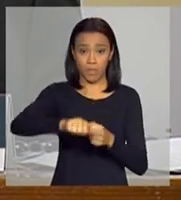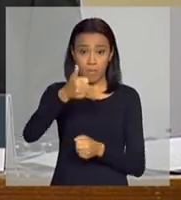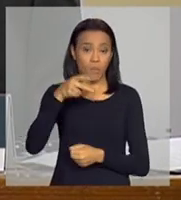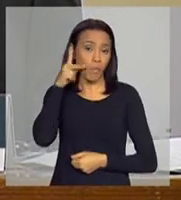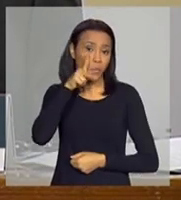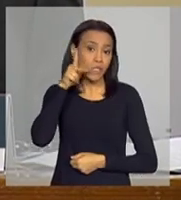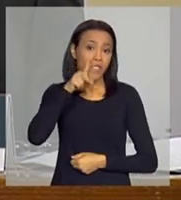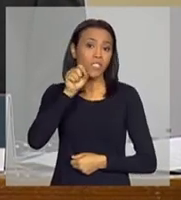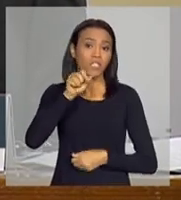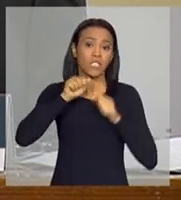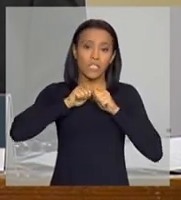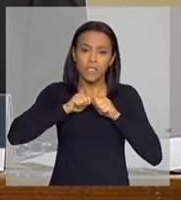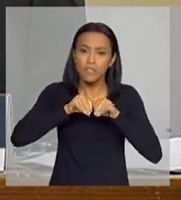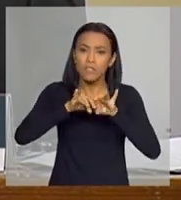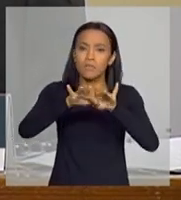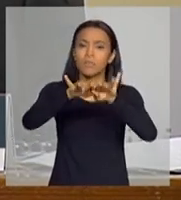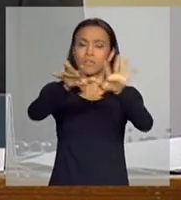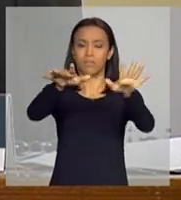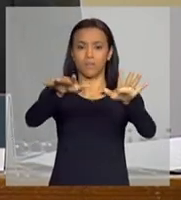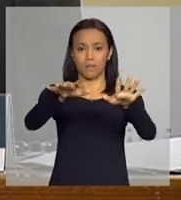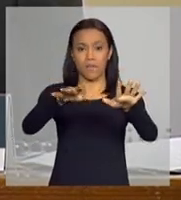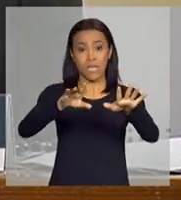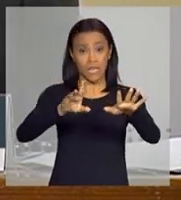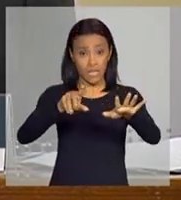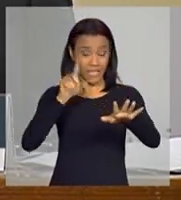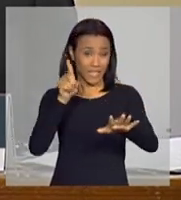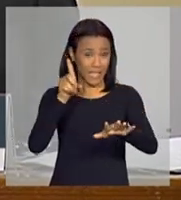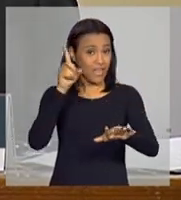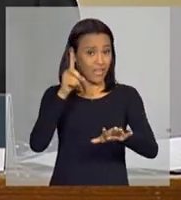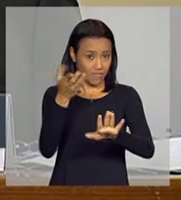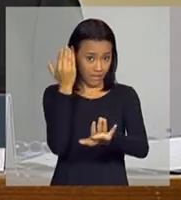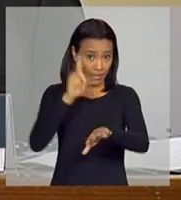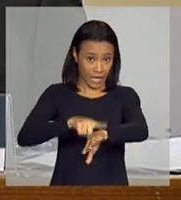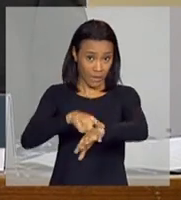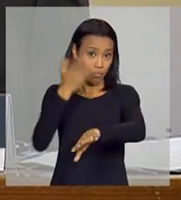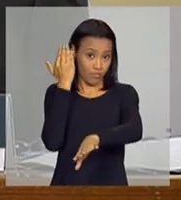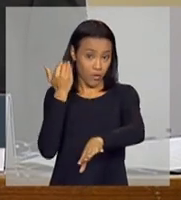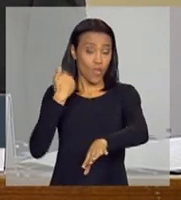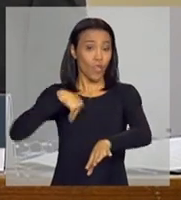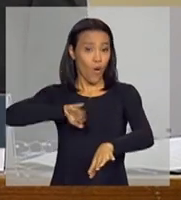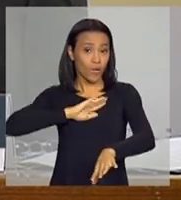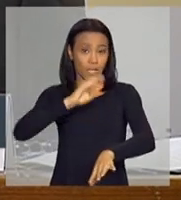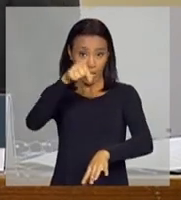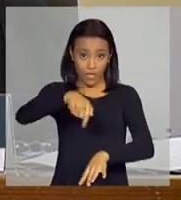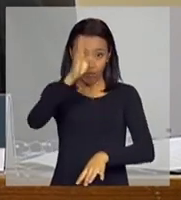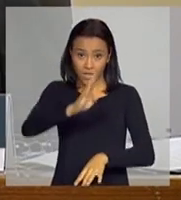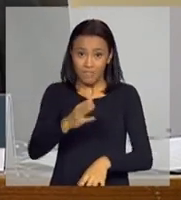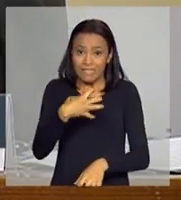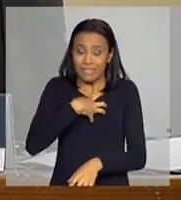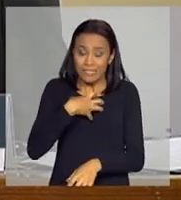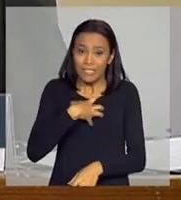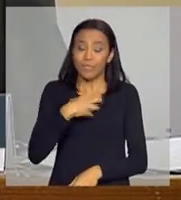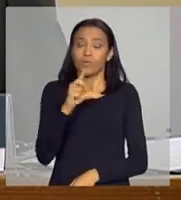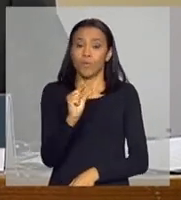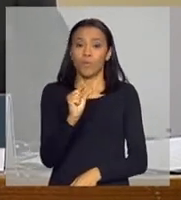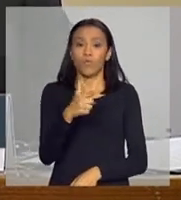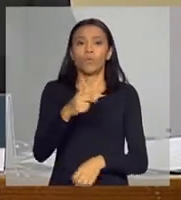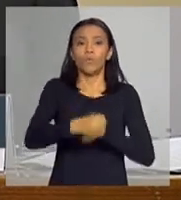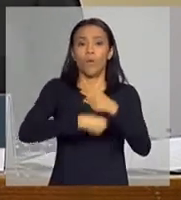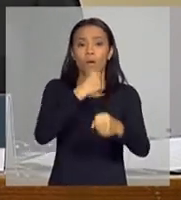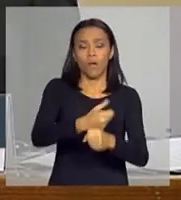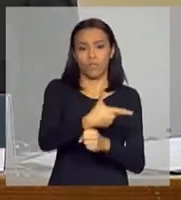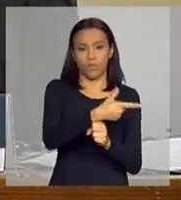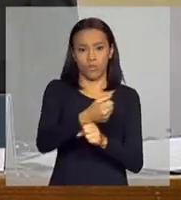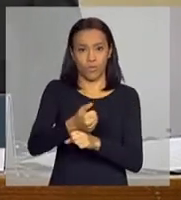política de expansão monetária E que nos afetou naquela ocasião foi quando em 2012